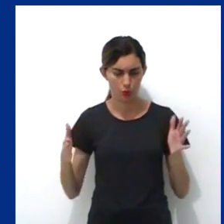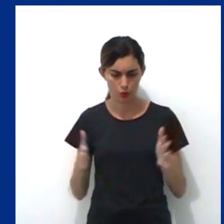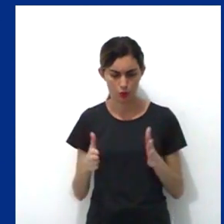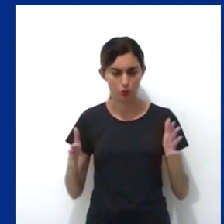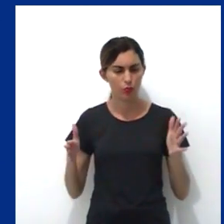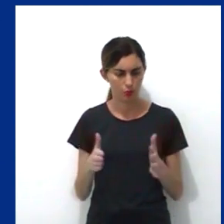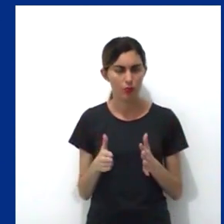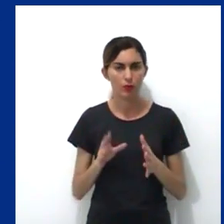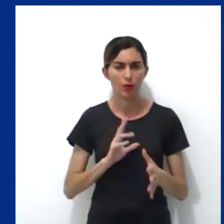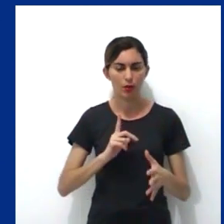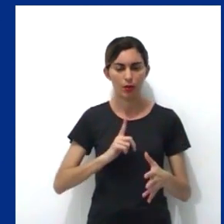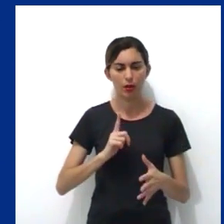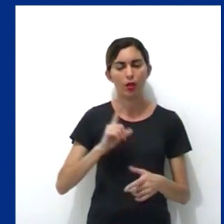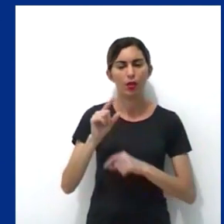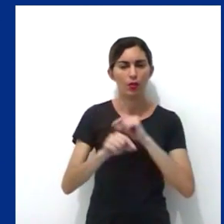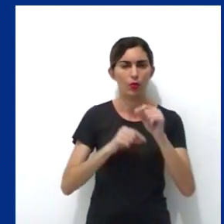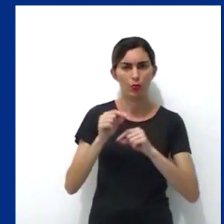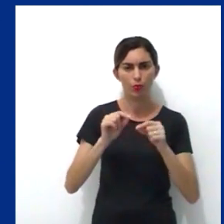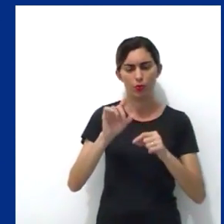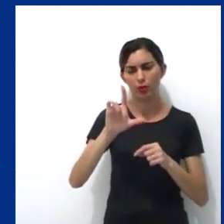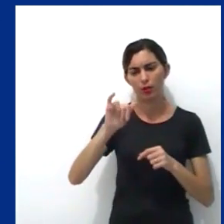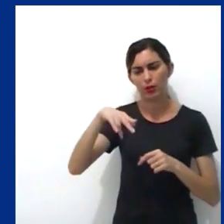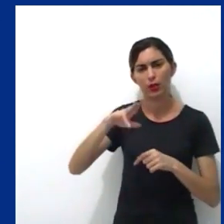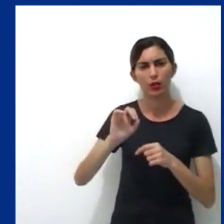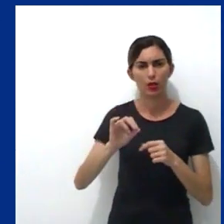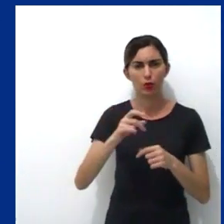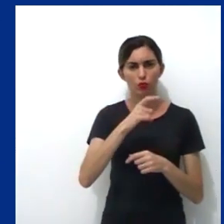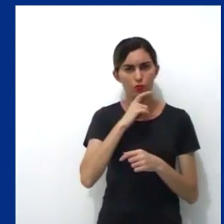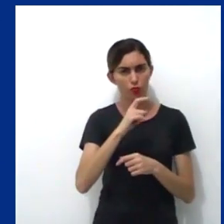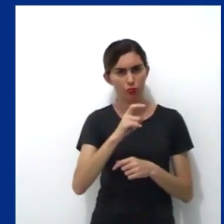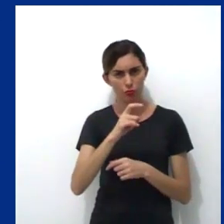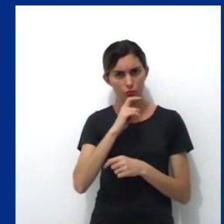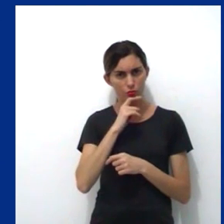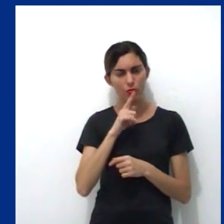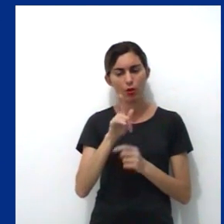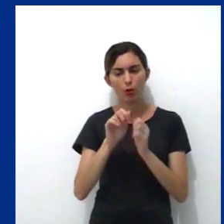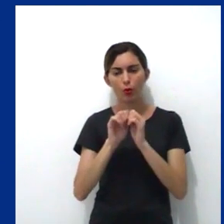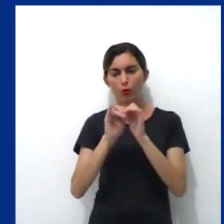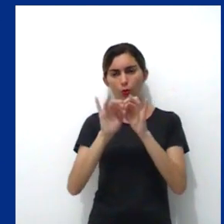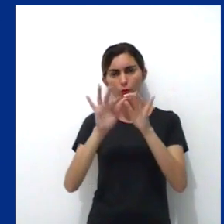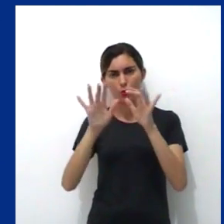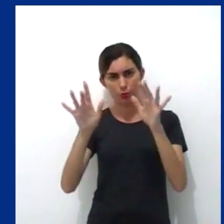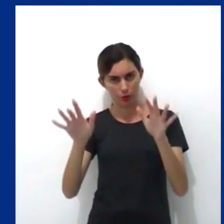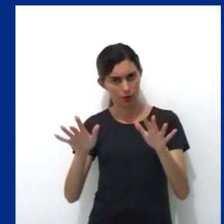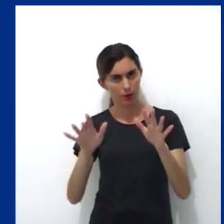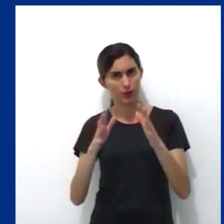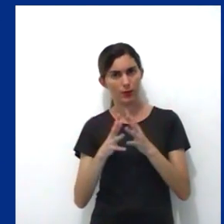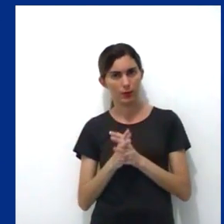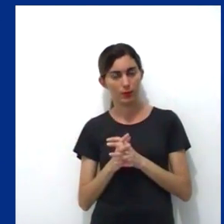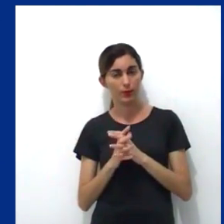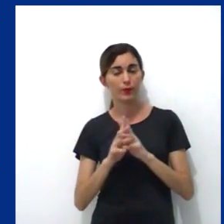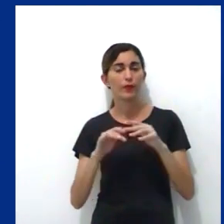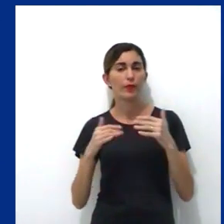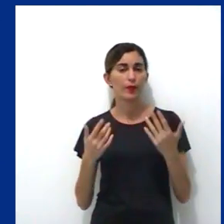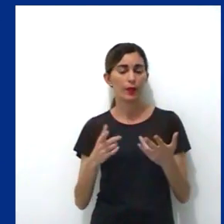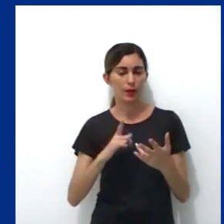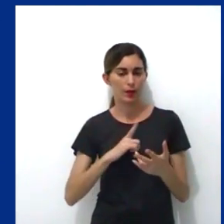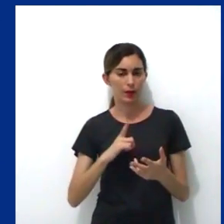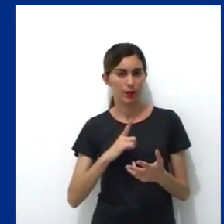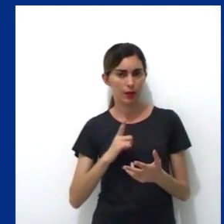quais são os elementos que formam a geladeira, as principais partes. Então, no número 1, nós temos aí o